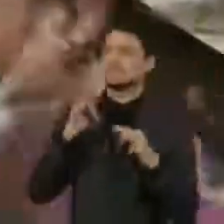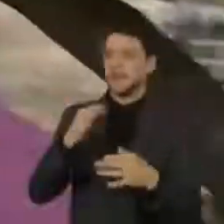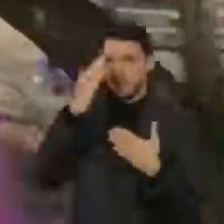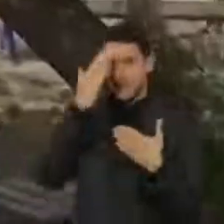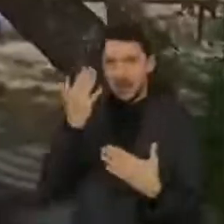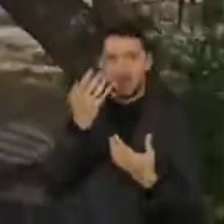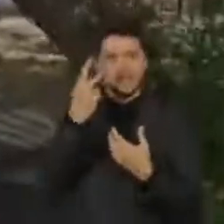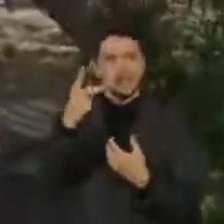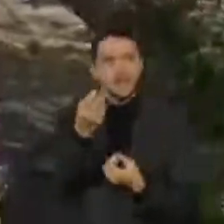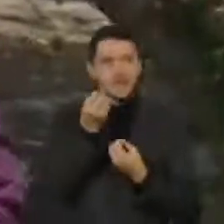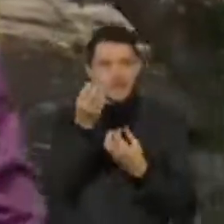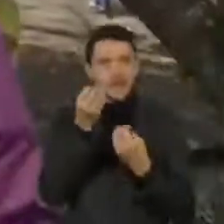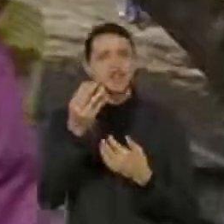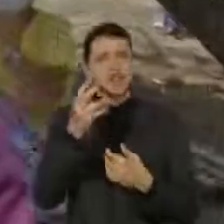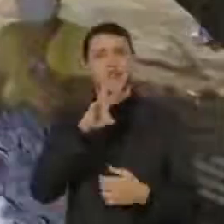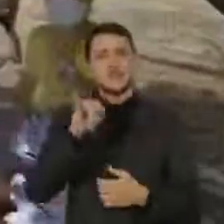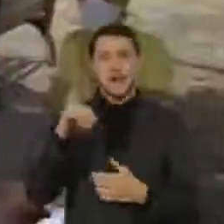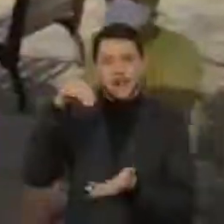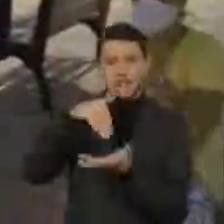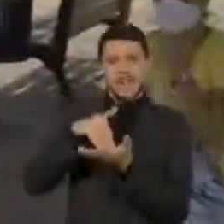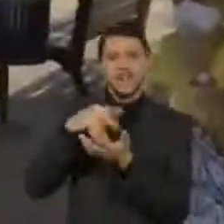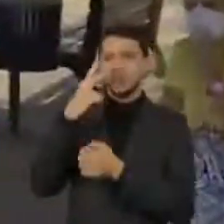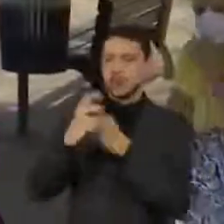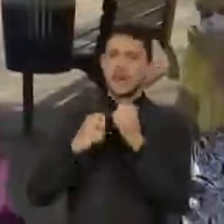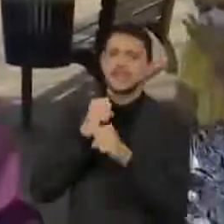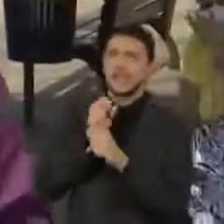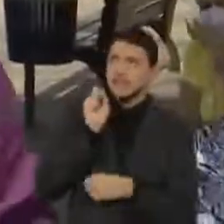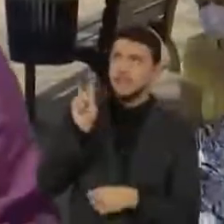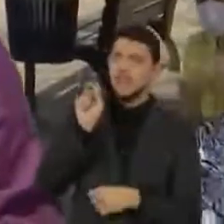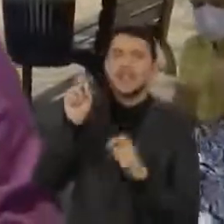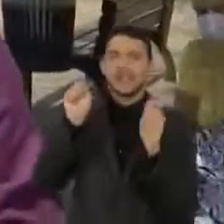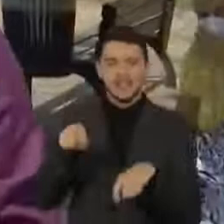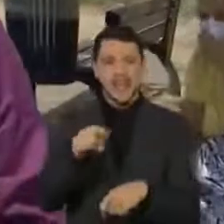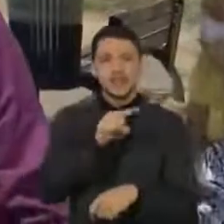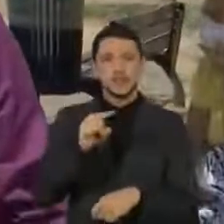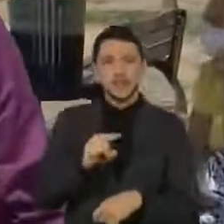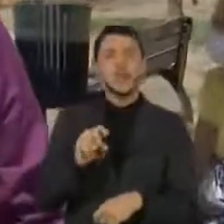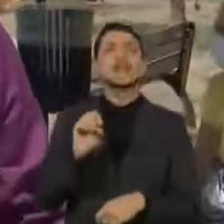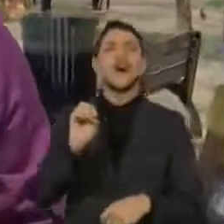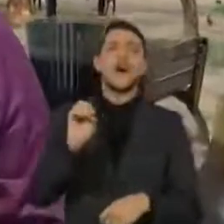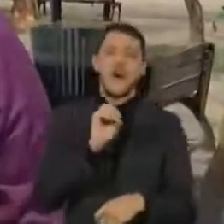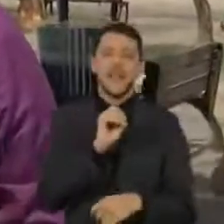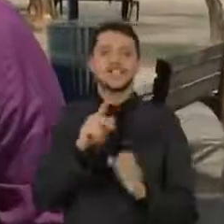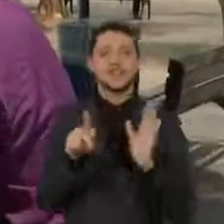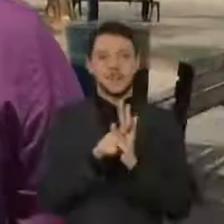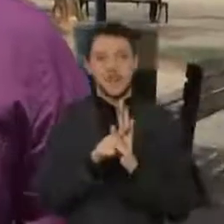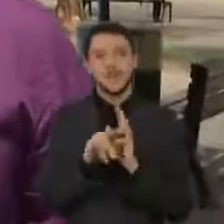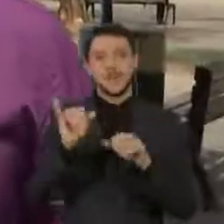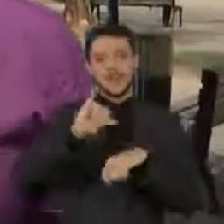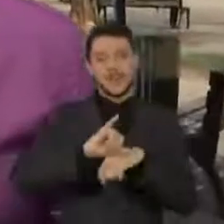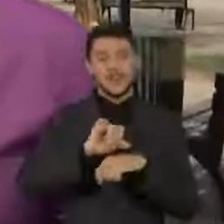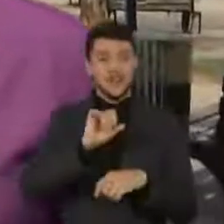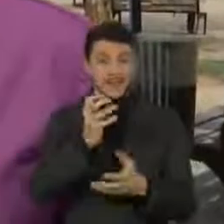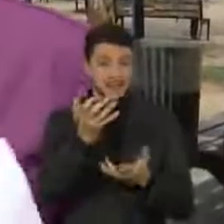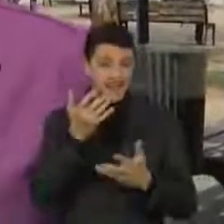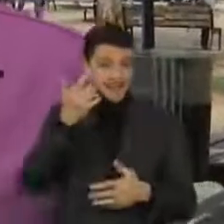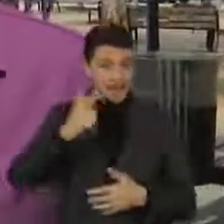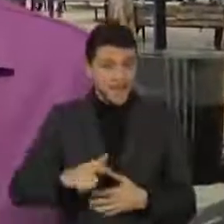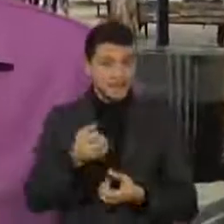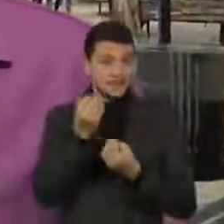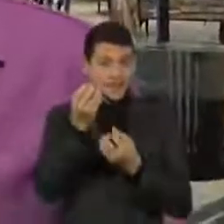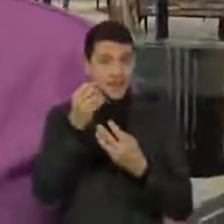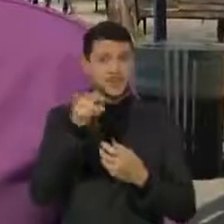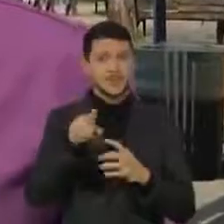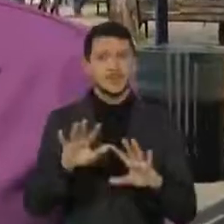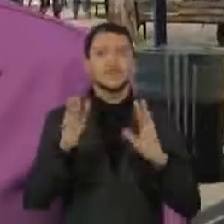informações. Uma obra que vai ficar pelo menos 2 anos aqui na cidade de São Paulo, na zona oeste da capital. Bom, quem quiser acompanhar mais informações desse evento, pode